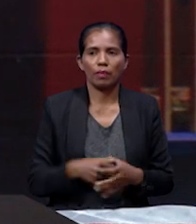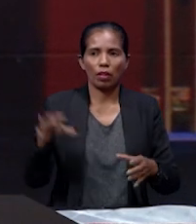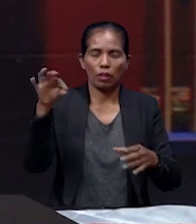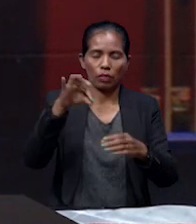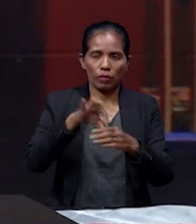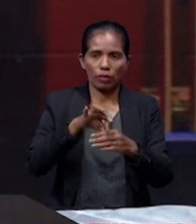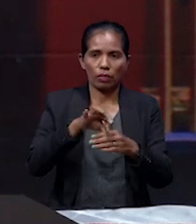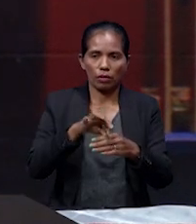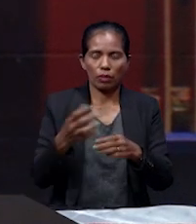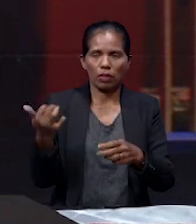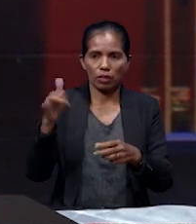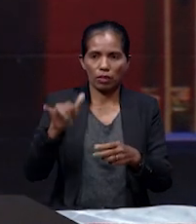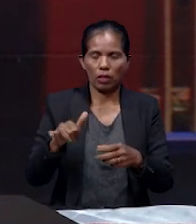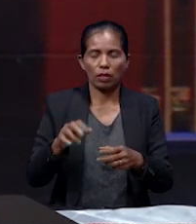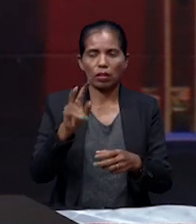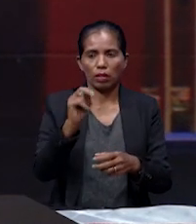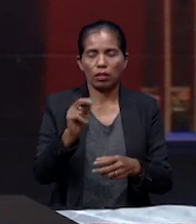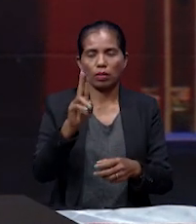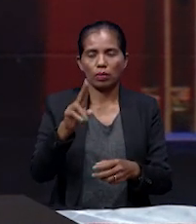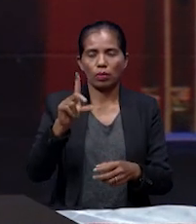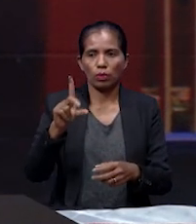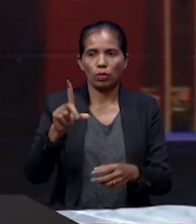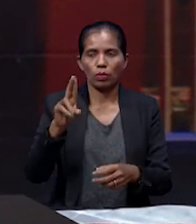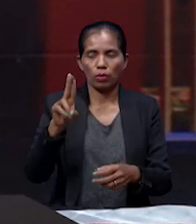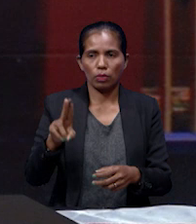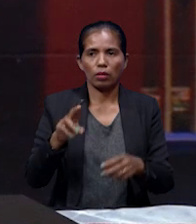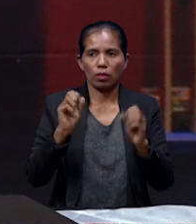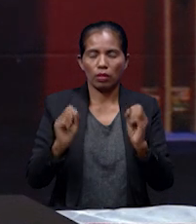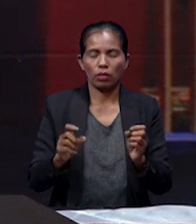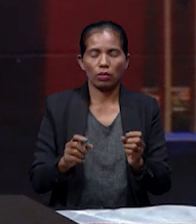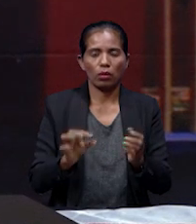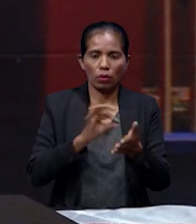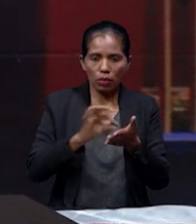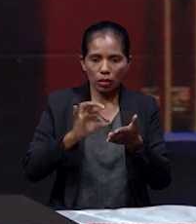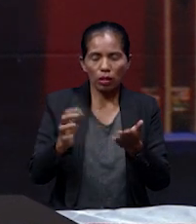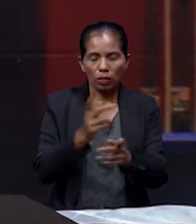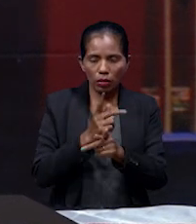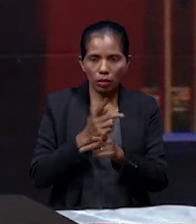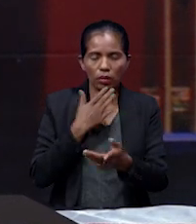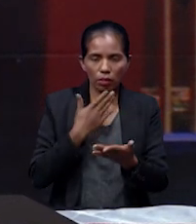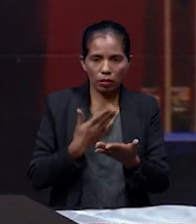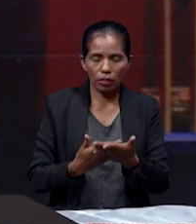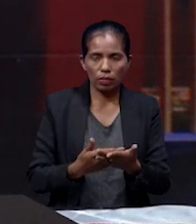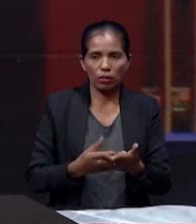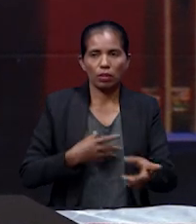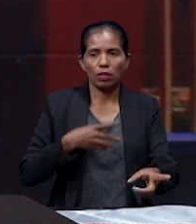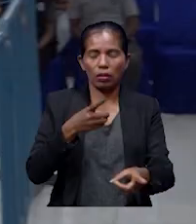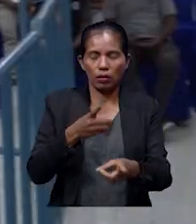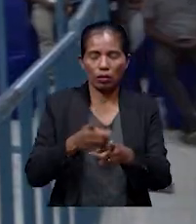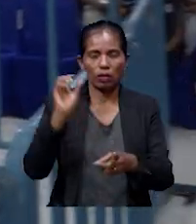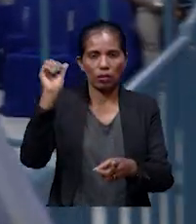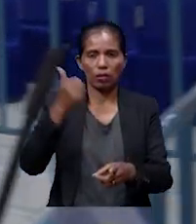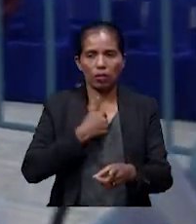na Bahia nulo, né? Verifica halodia para na fati direito ba candidato